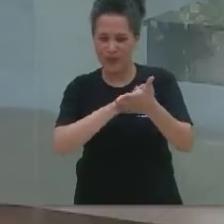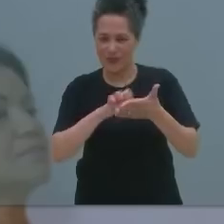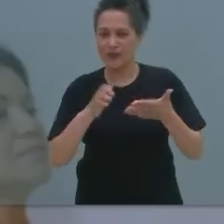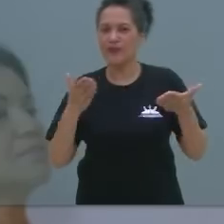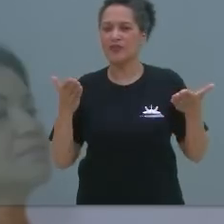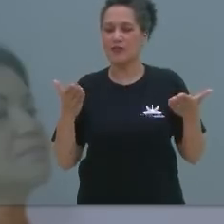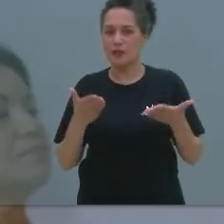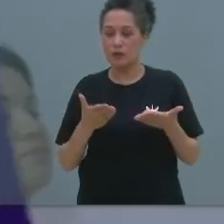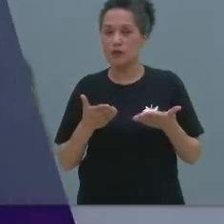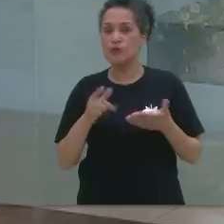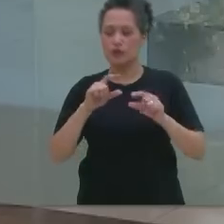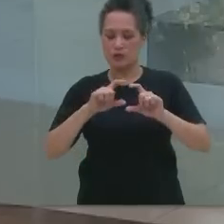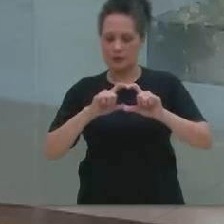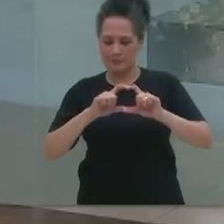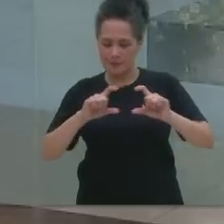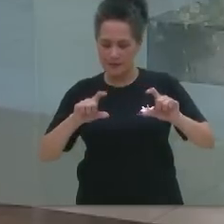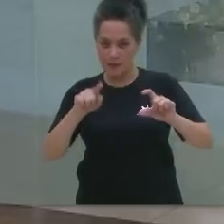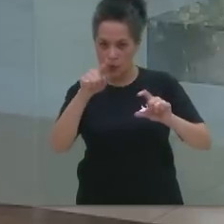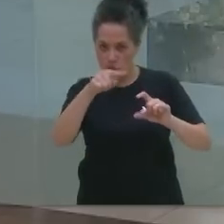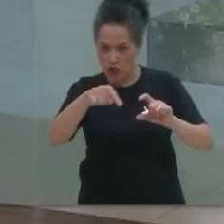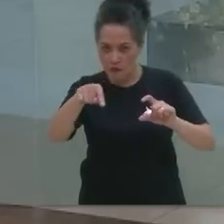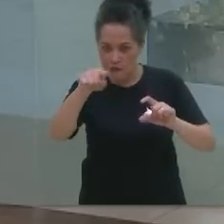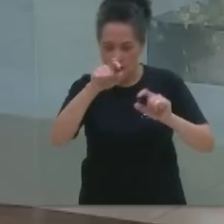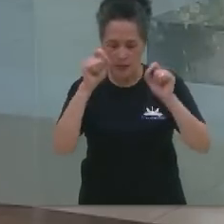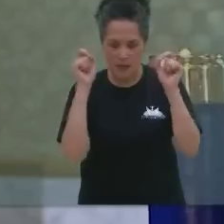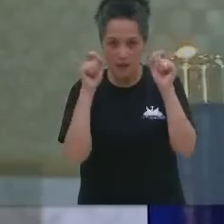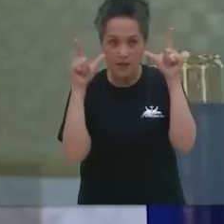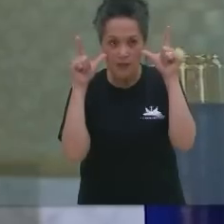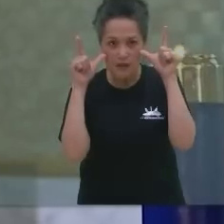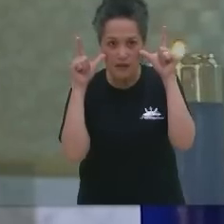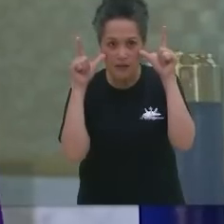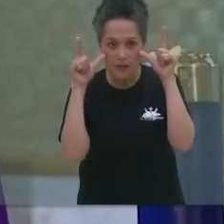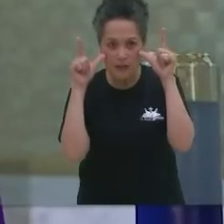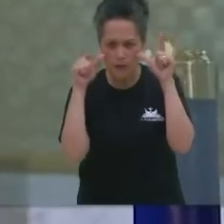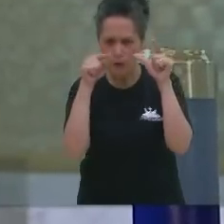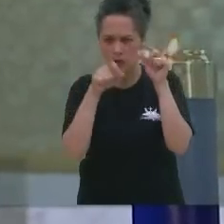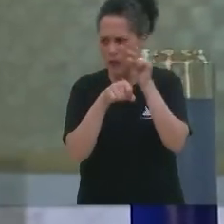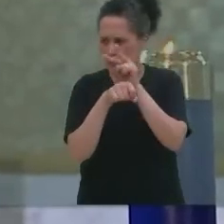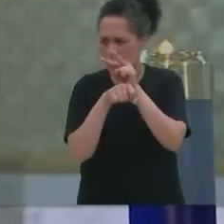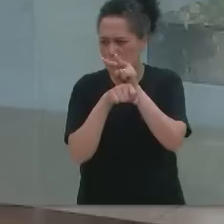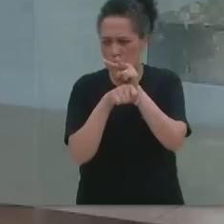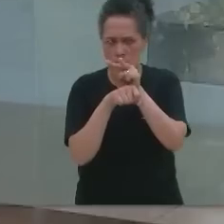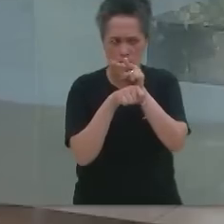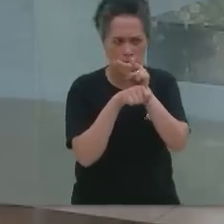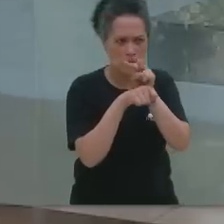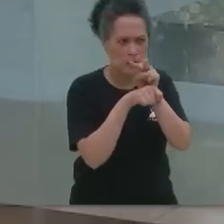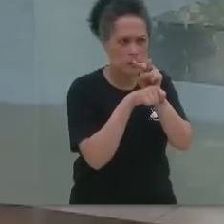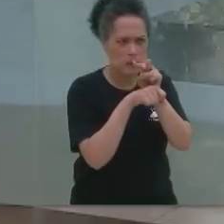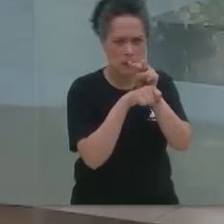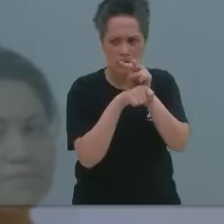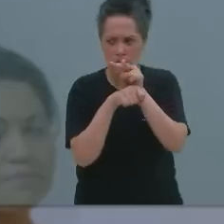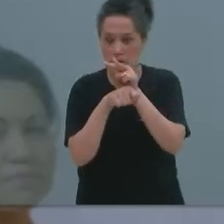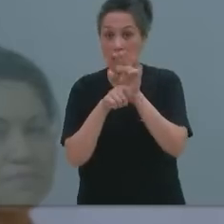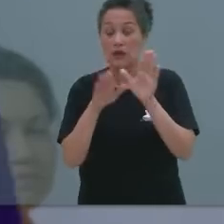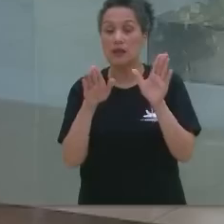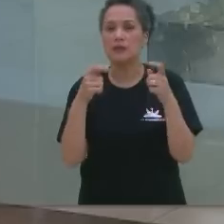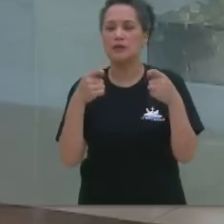Mudando a palavra, ficai vigilantes. Então a primeira mensagem